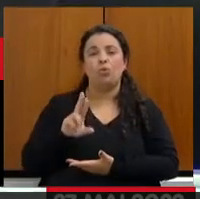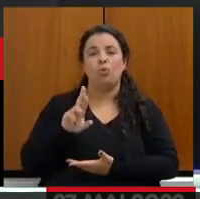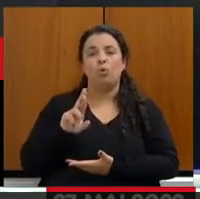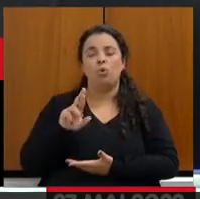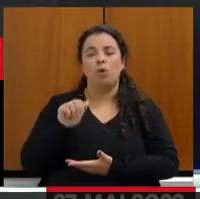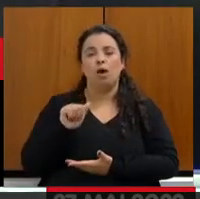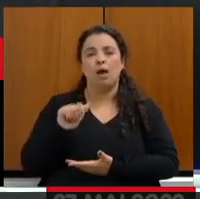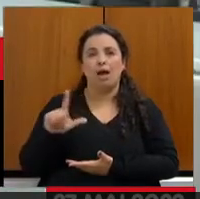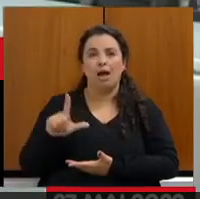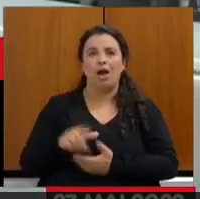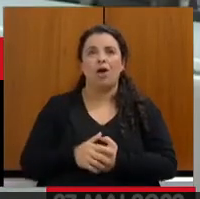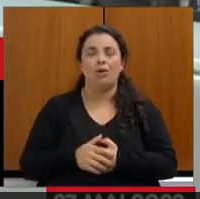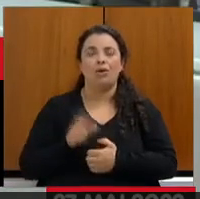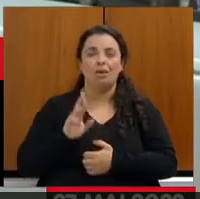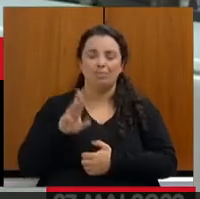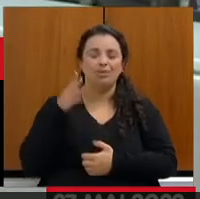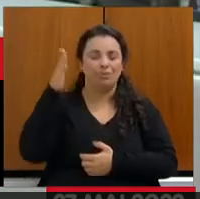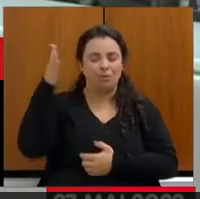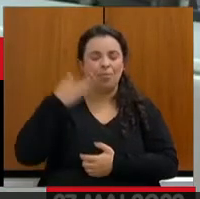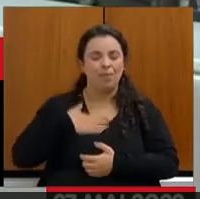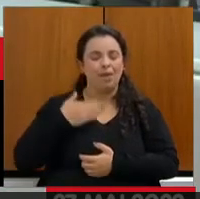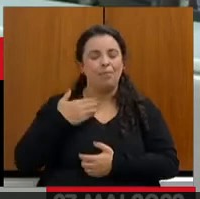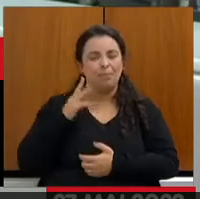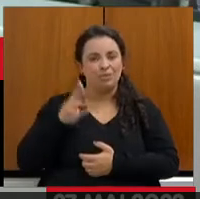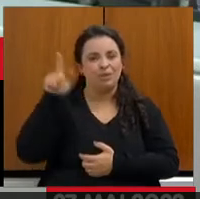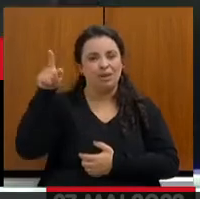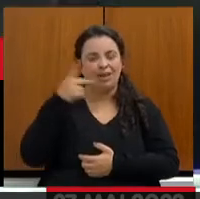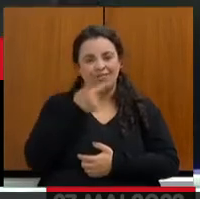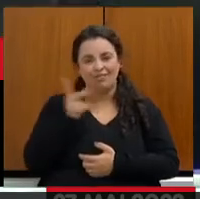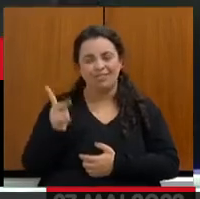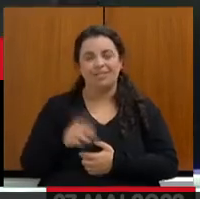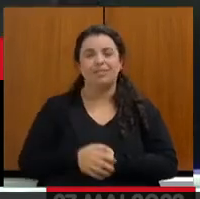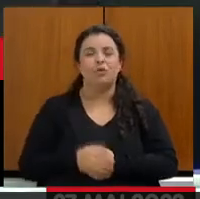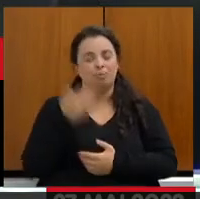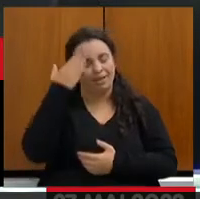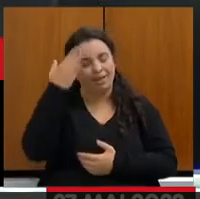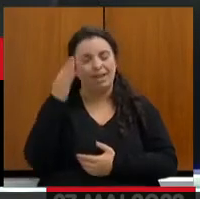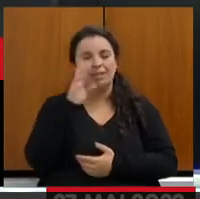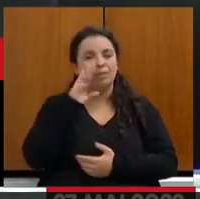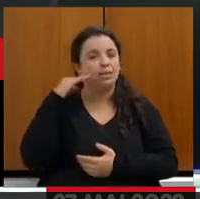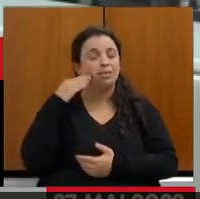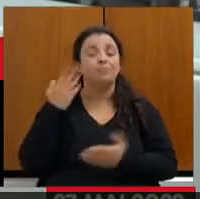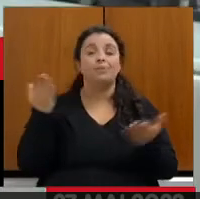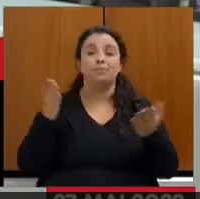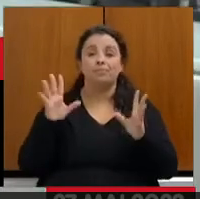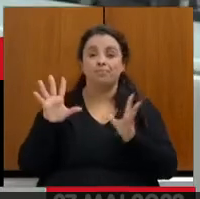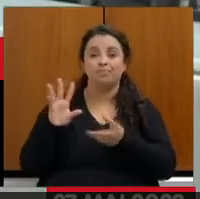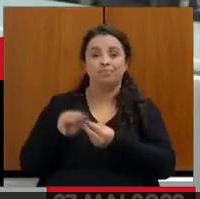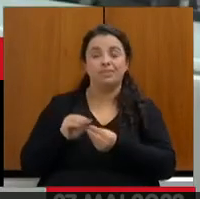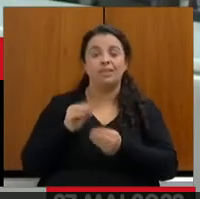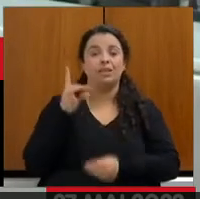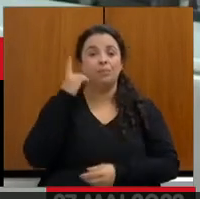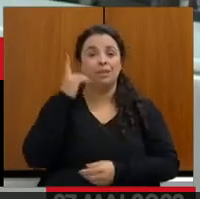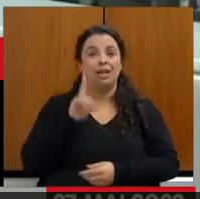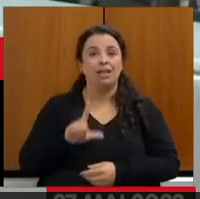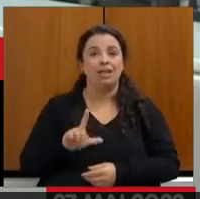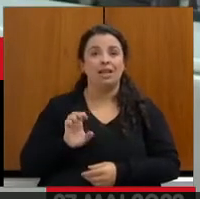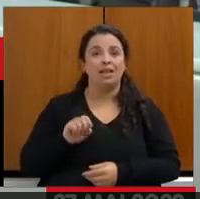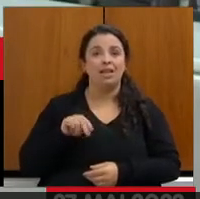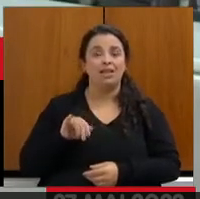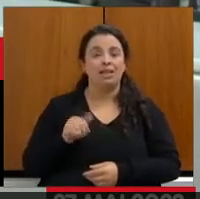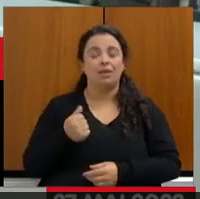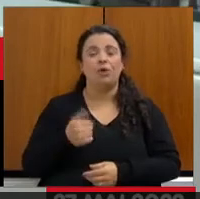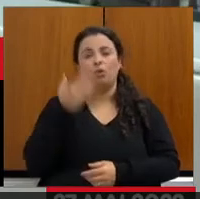nessa visita técnica muito obrigada viu Beatriz faça agora para as considerações adaptadas Leninha obrigada a